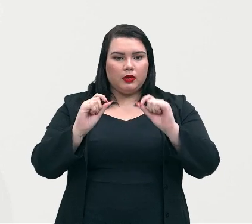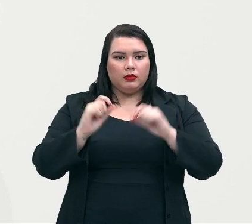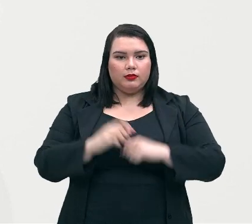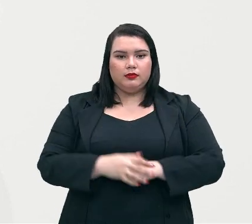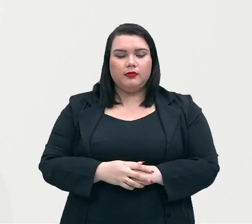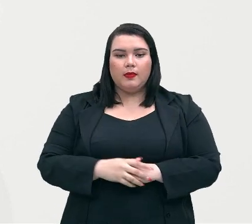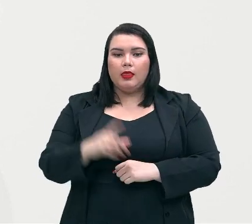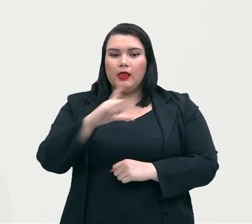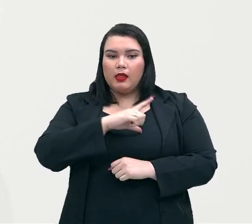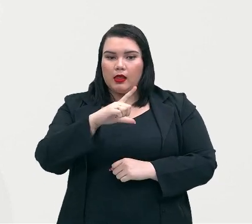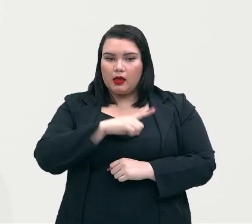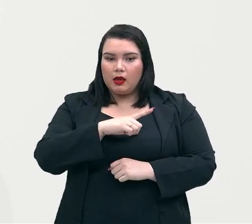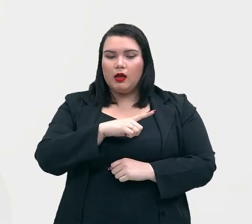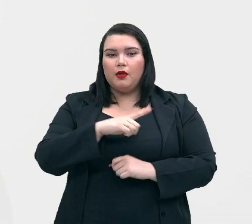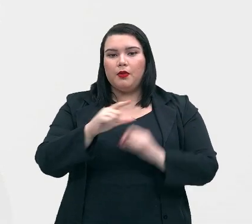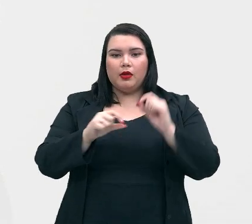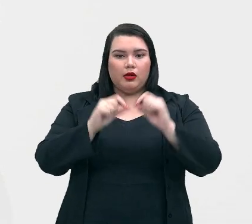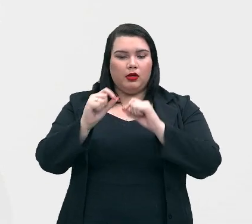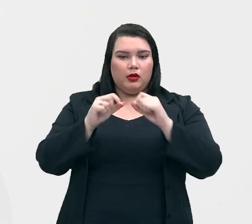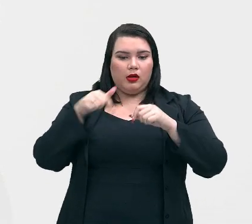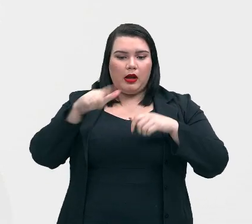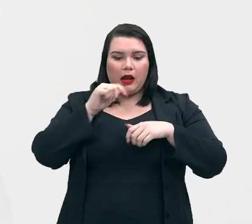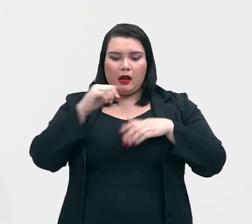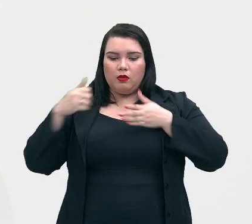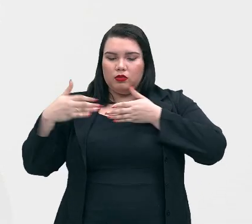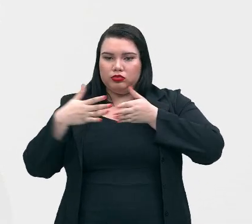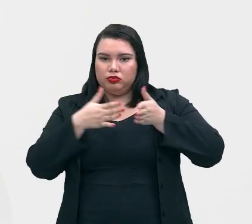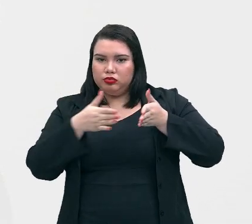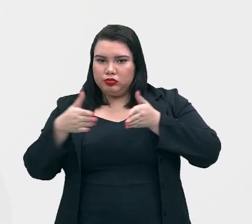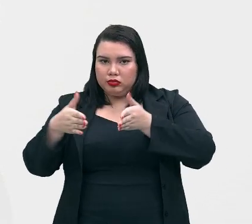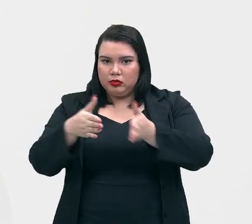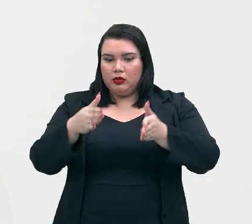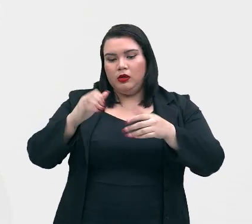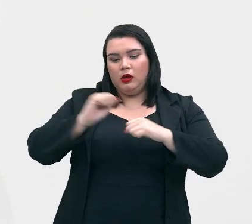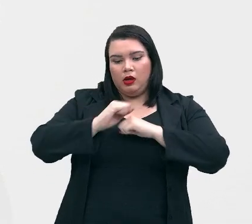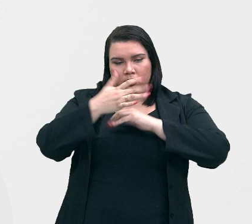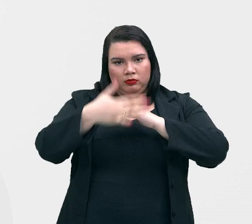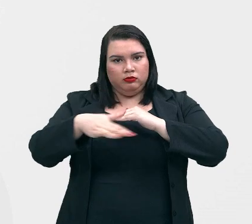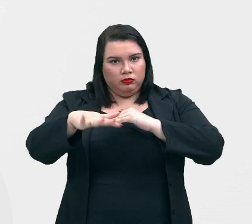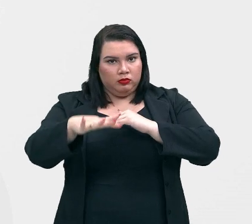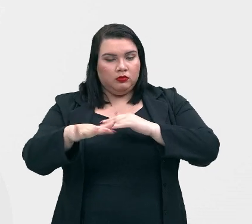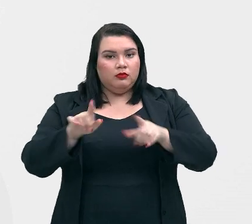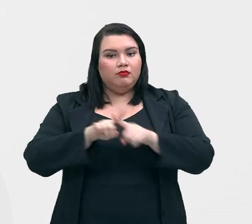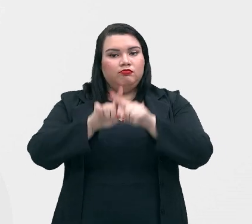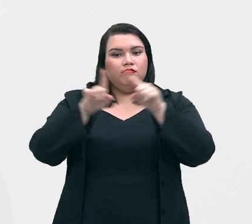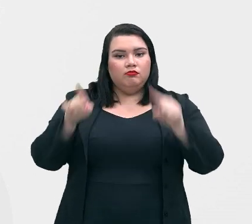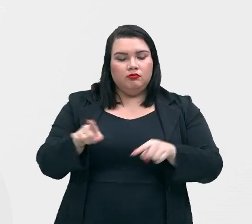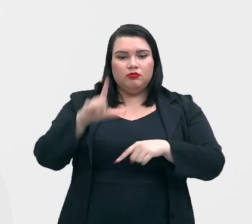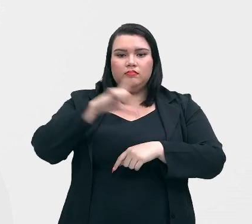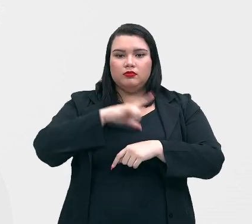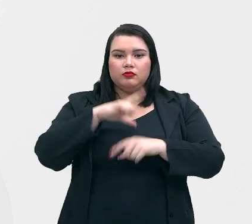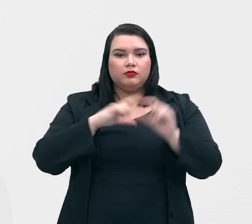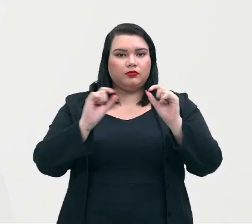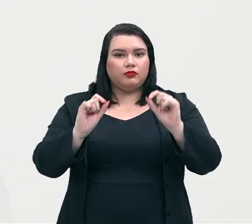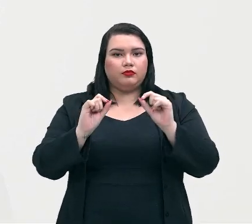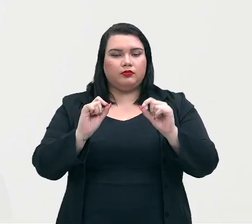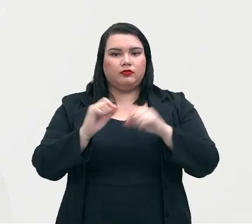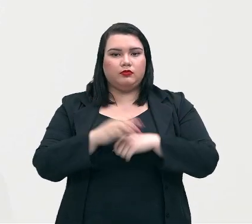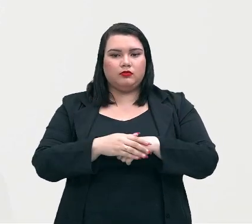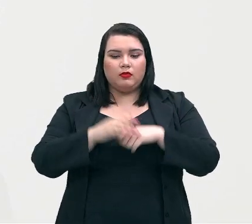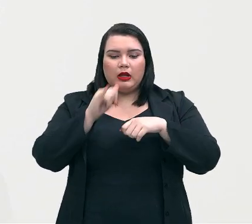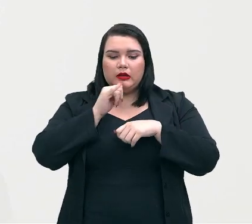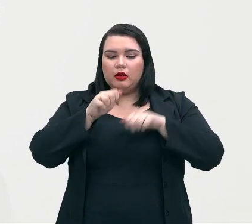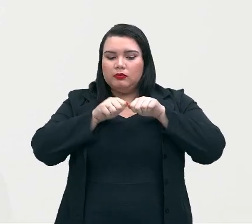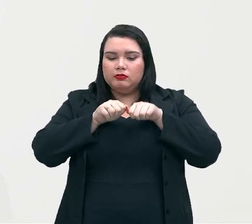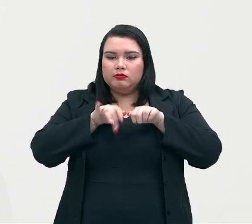as águas do rio, ele acaba desembocando no mar ou no oceano, porém vai ter o quê?